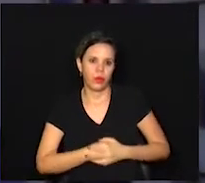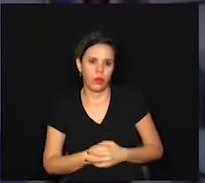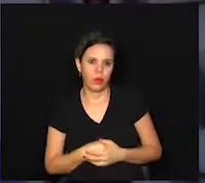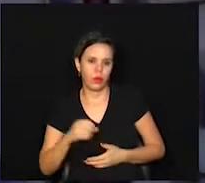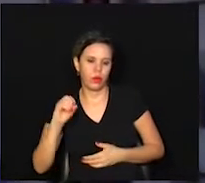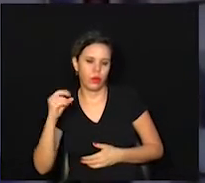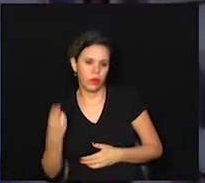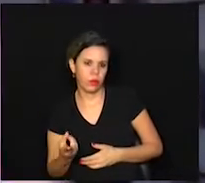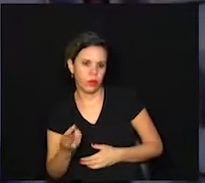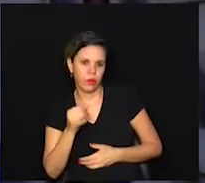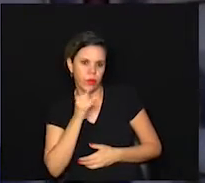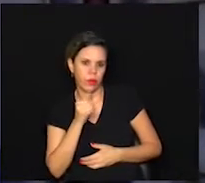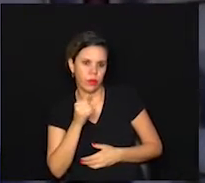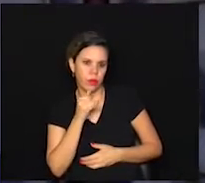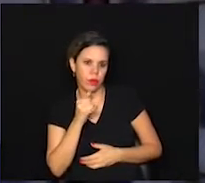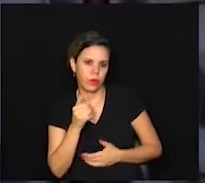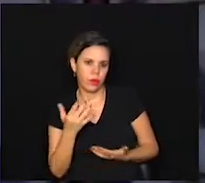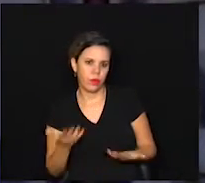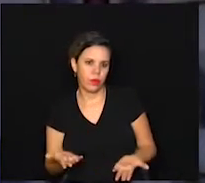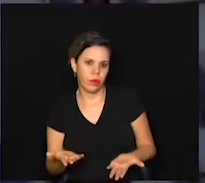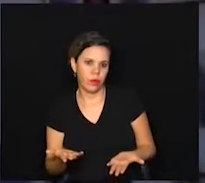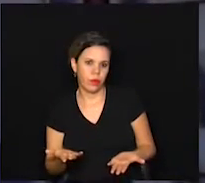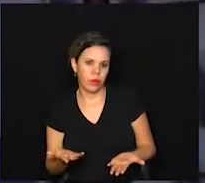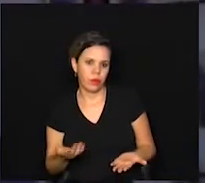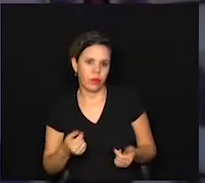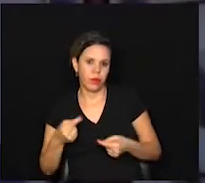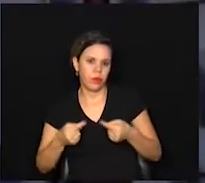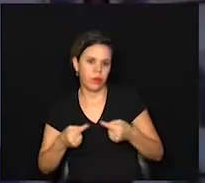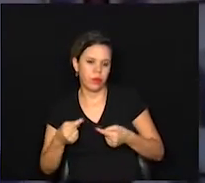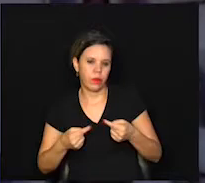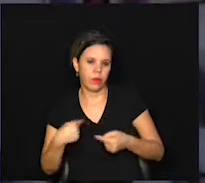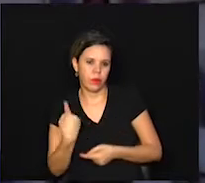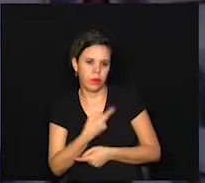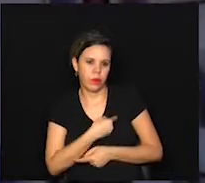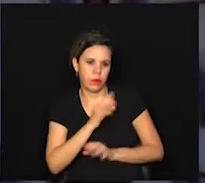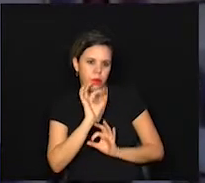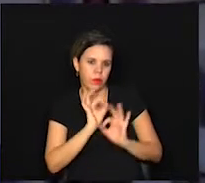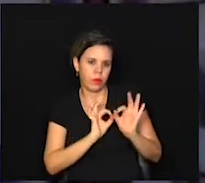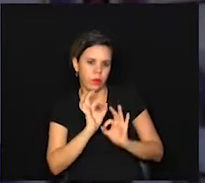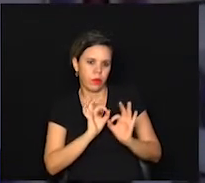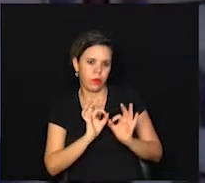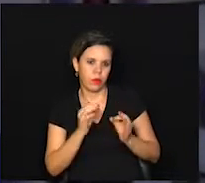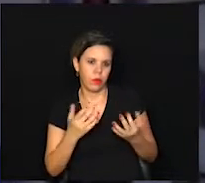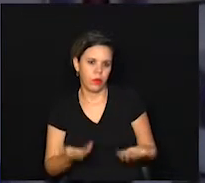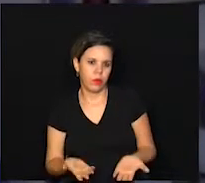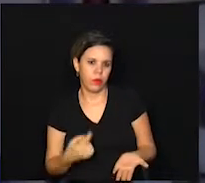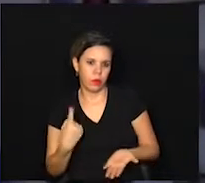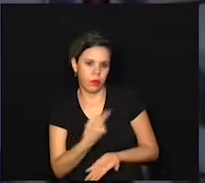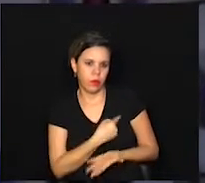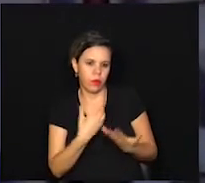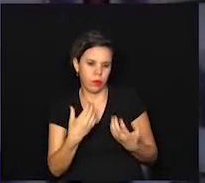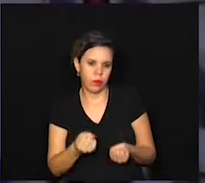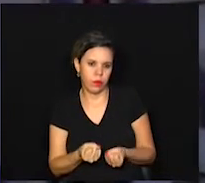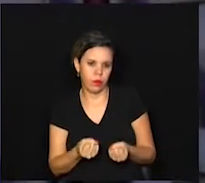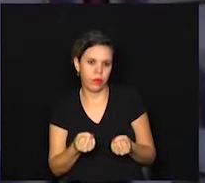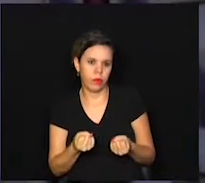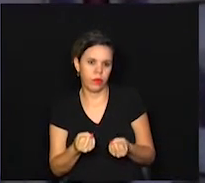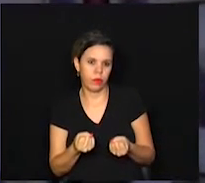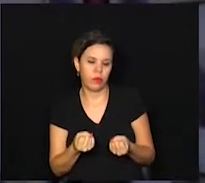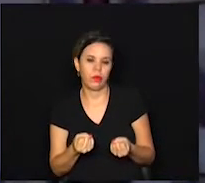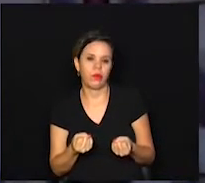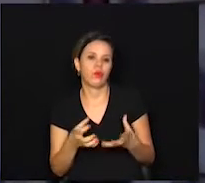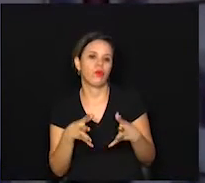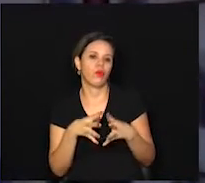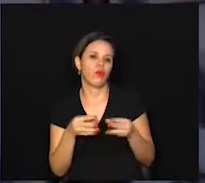Ou, como disse o Sebastião Salgado recentemente num debate que nós organizamos, né, nós vamos desaparecer mais